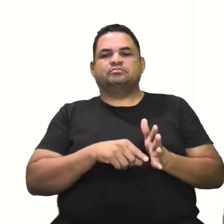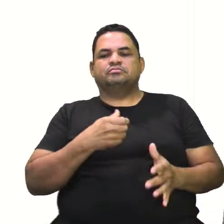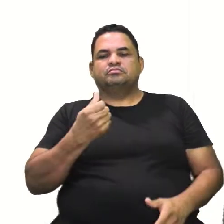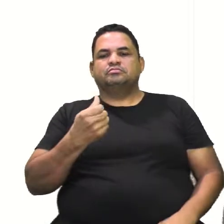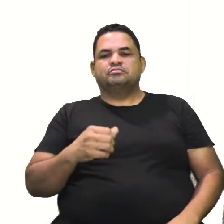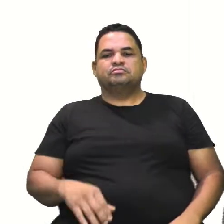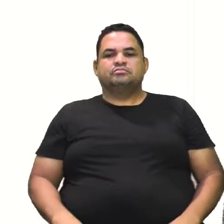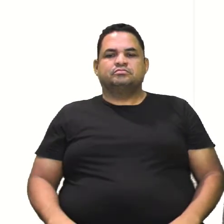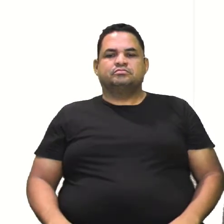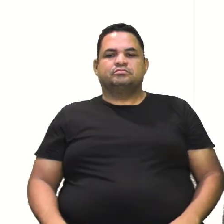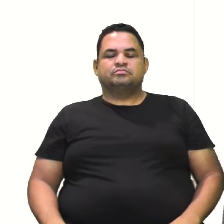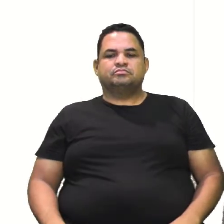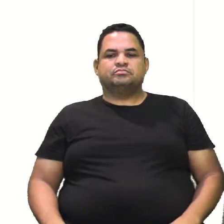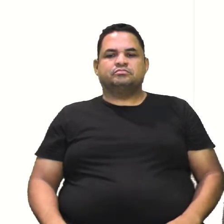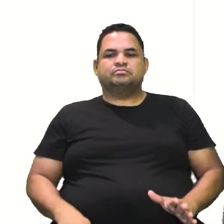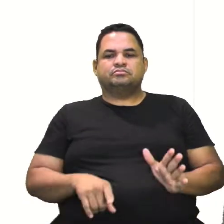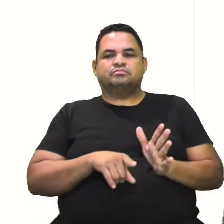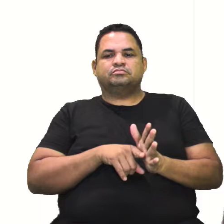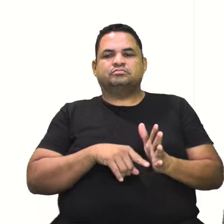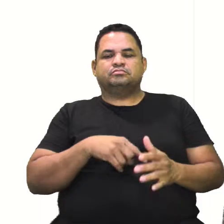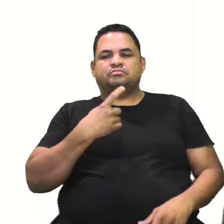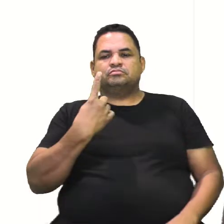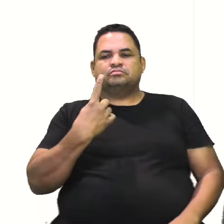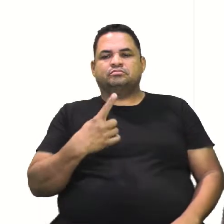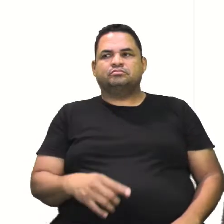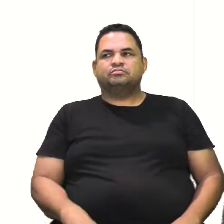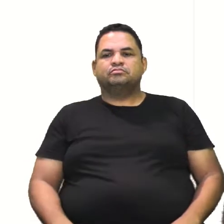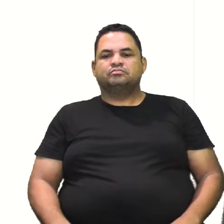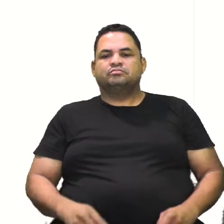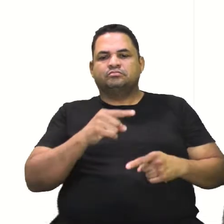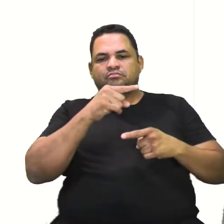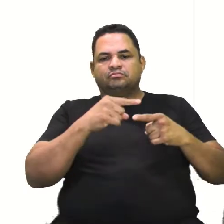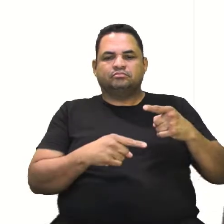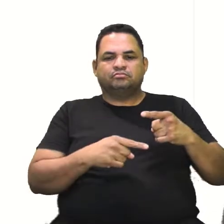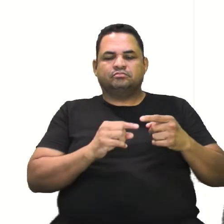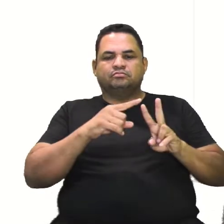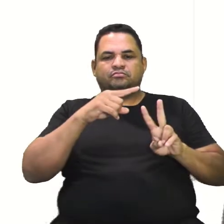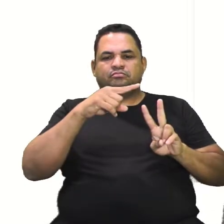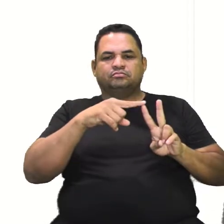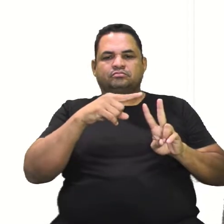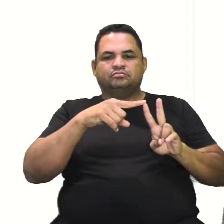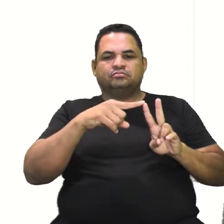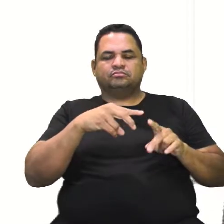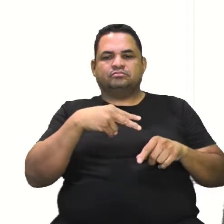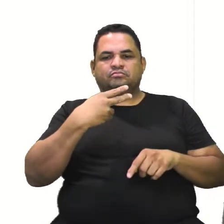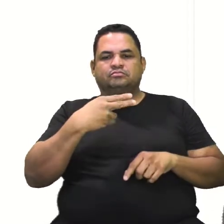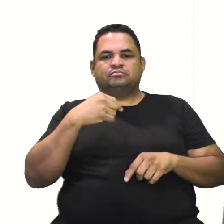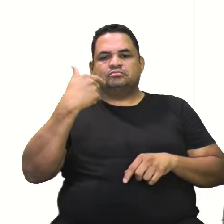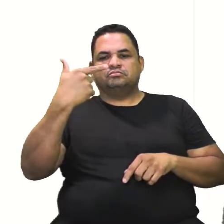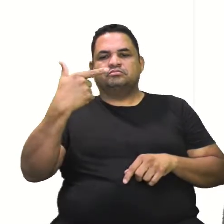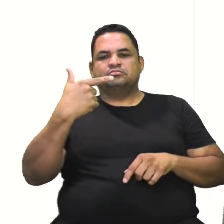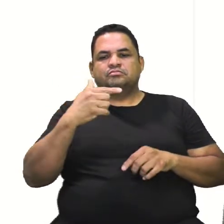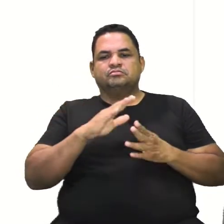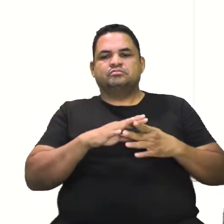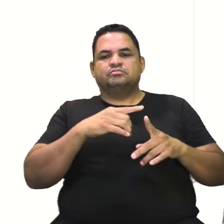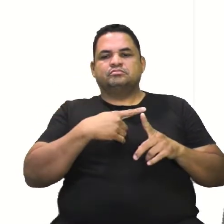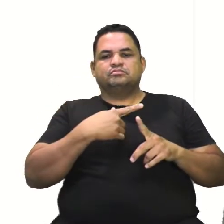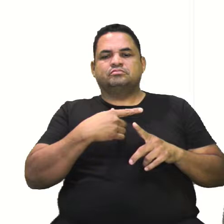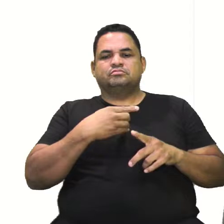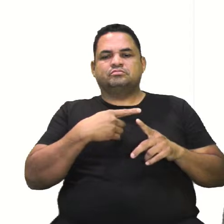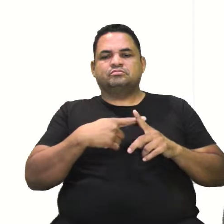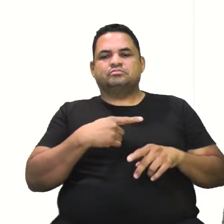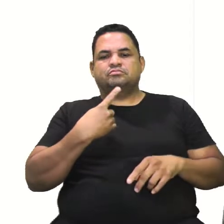1 vezes 4. 4. Menos 1. Sobre a raiz quadrada de 2 ao quadrado, 4 mais